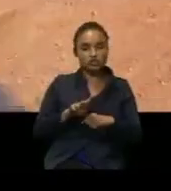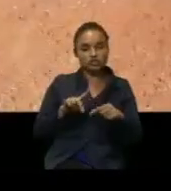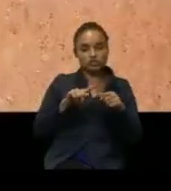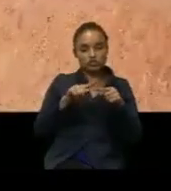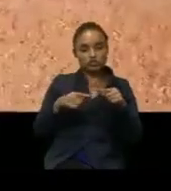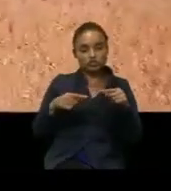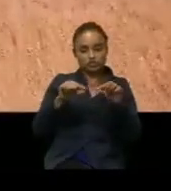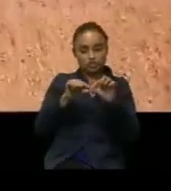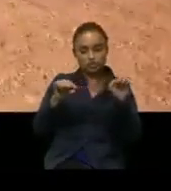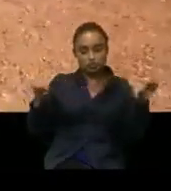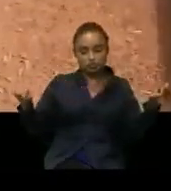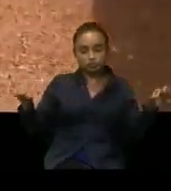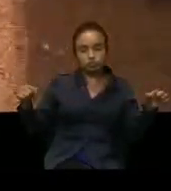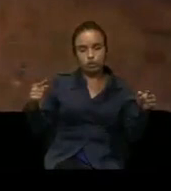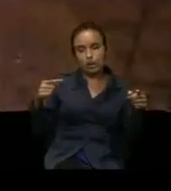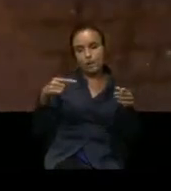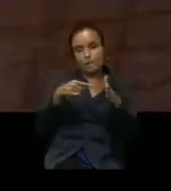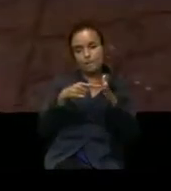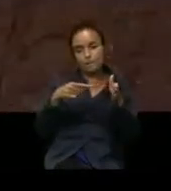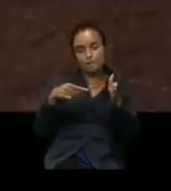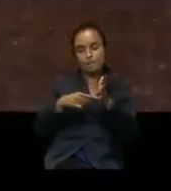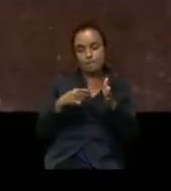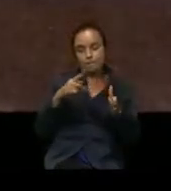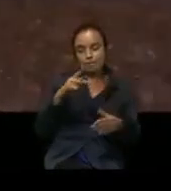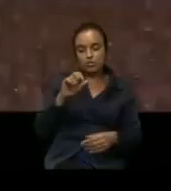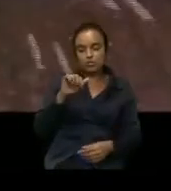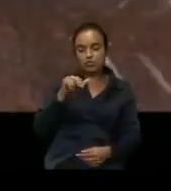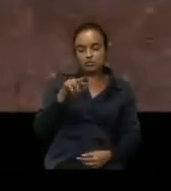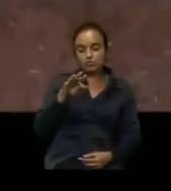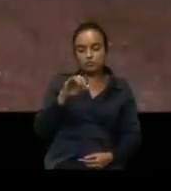aço, no momento que o professor ainda estava lá.